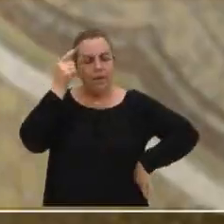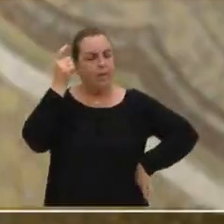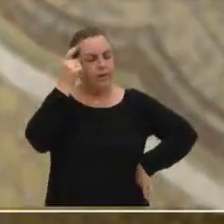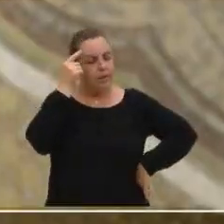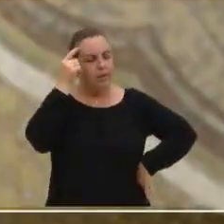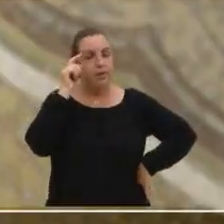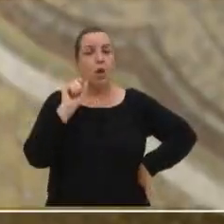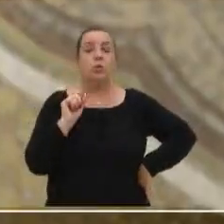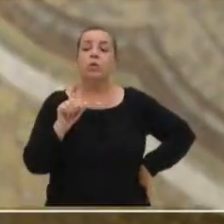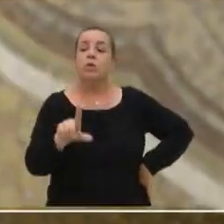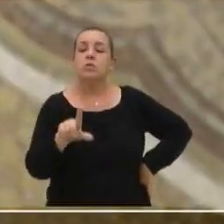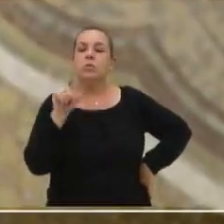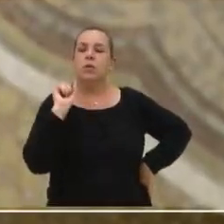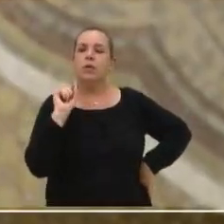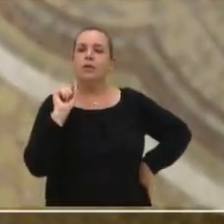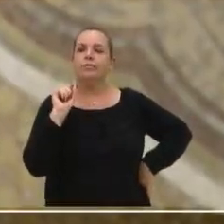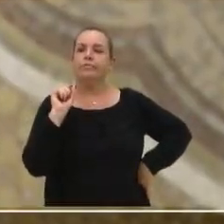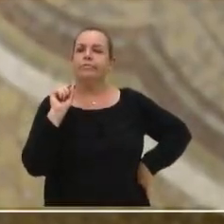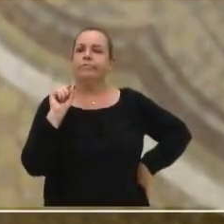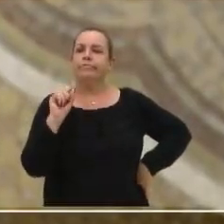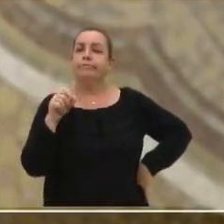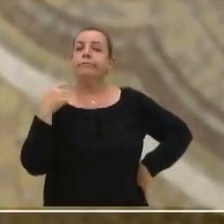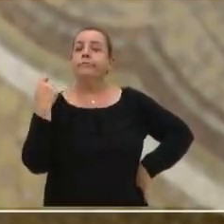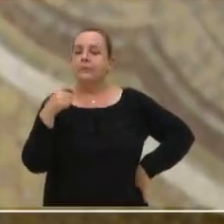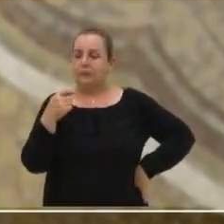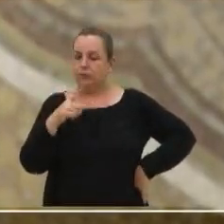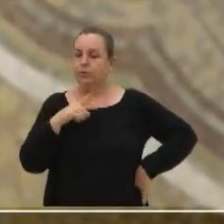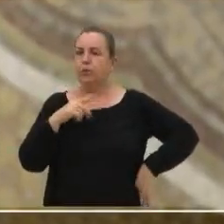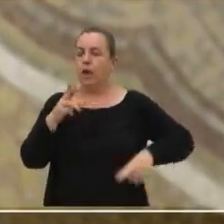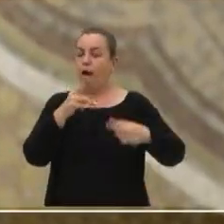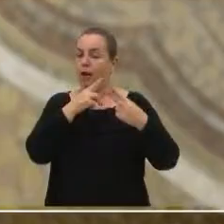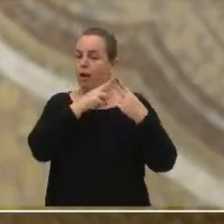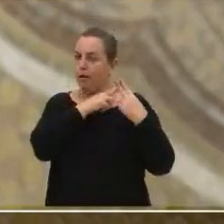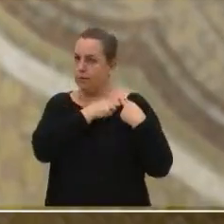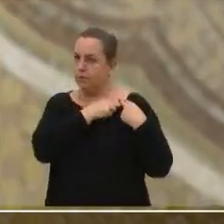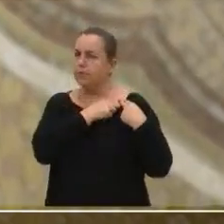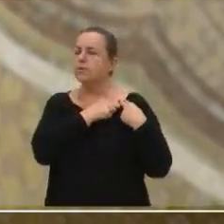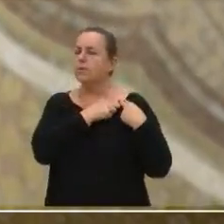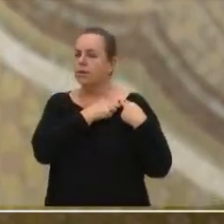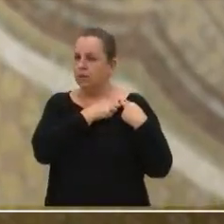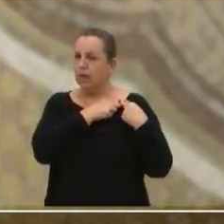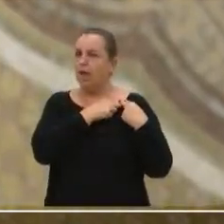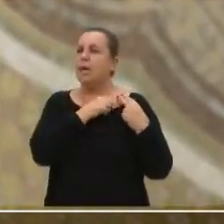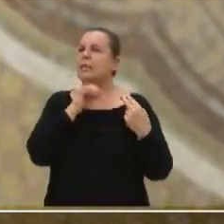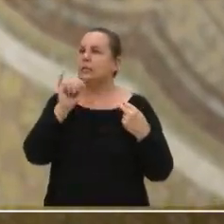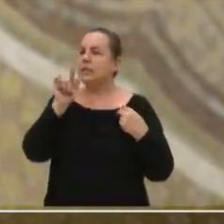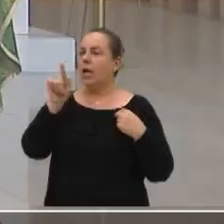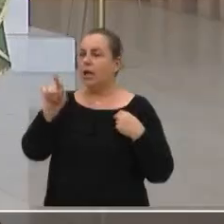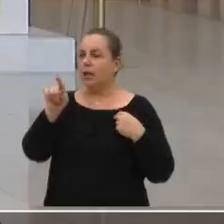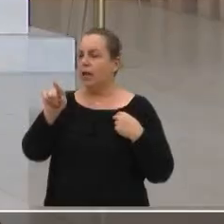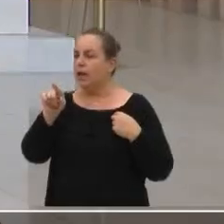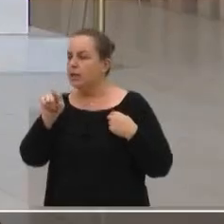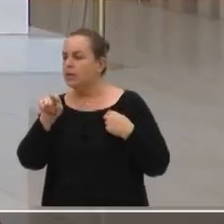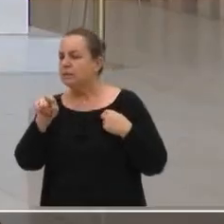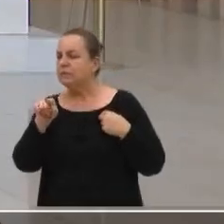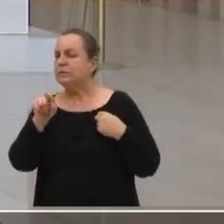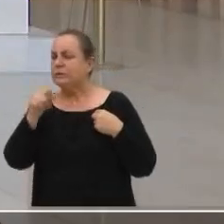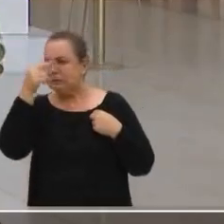nas escolhas que fazemos com muita responsabilidade. Se aqueles que nós